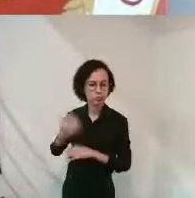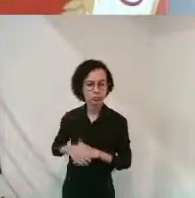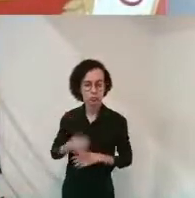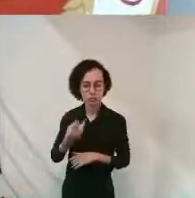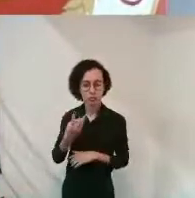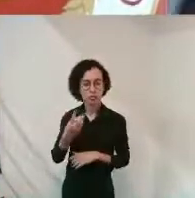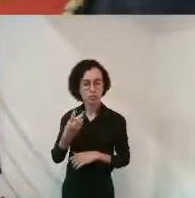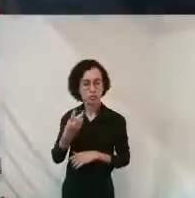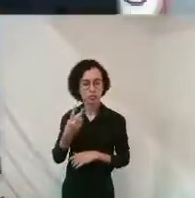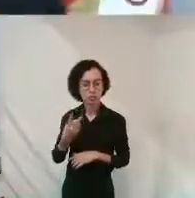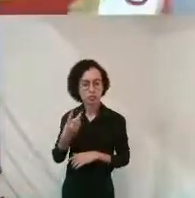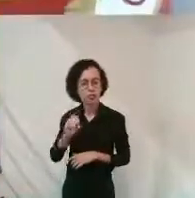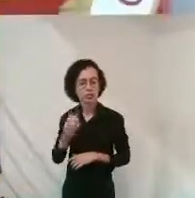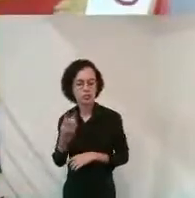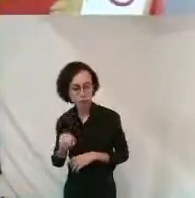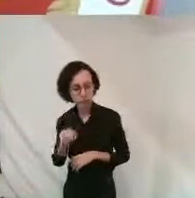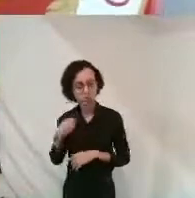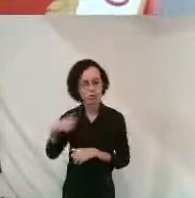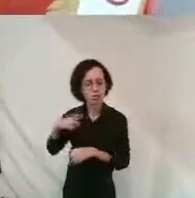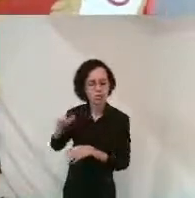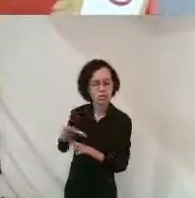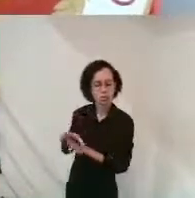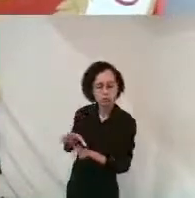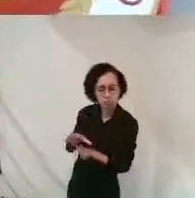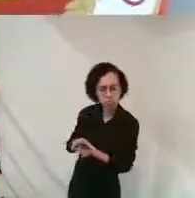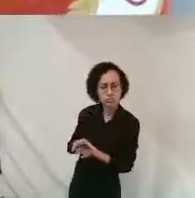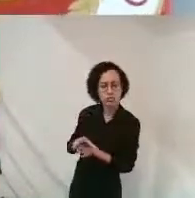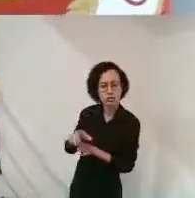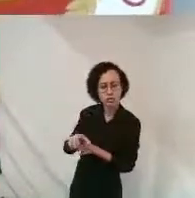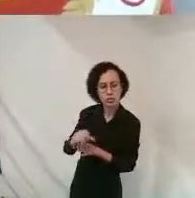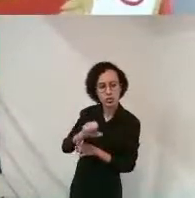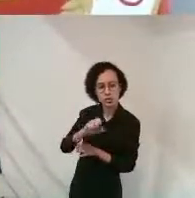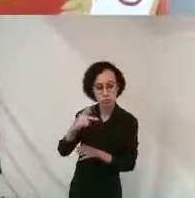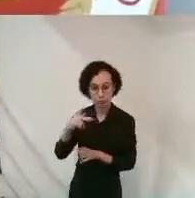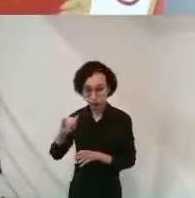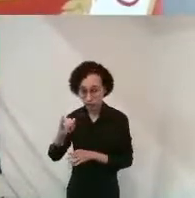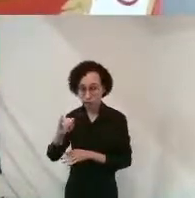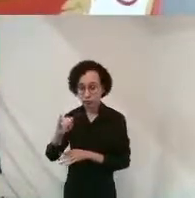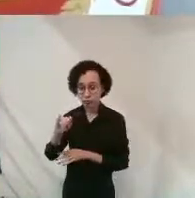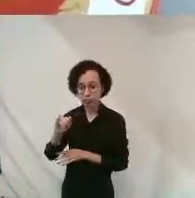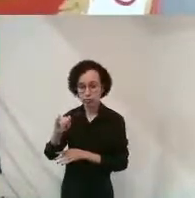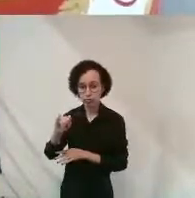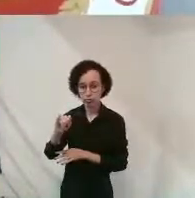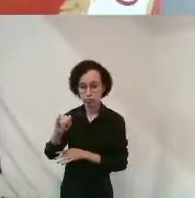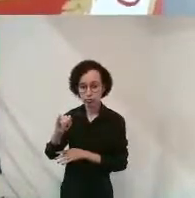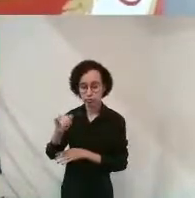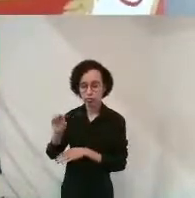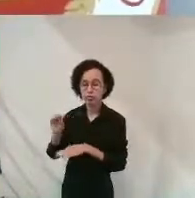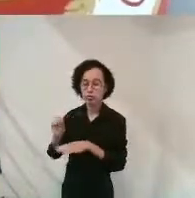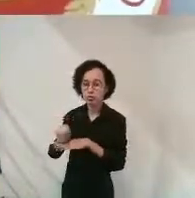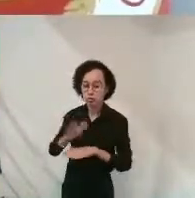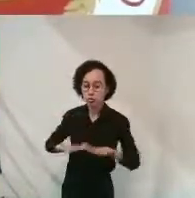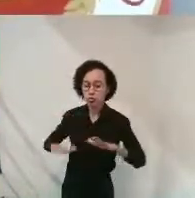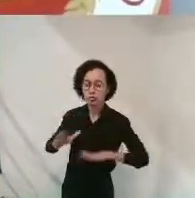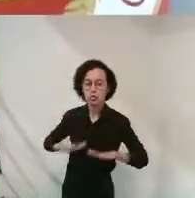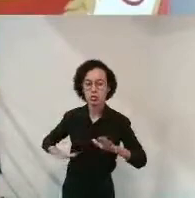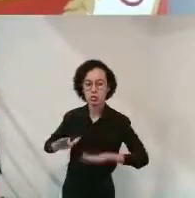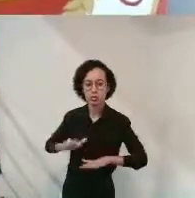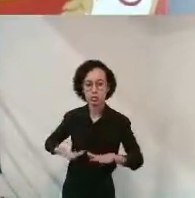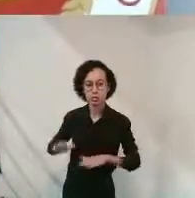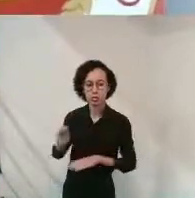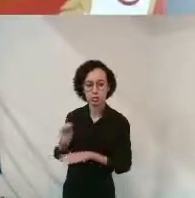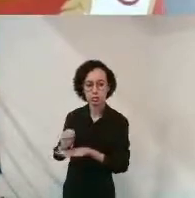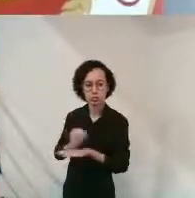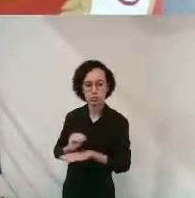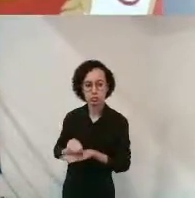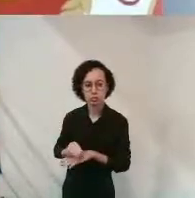2020, houve uma recomendação do Conselho Nacional em relação aos EPIs e os cuidados. Ok. E